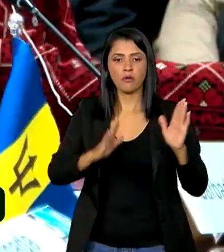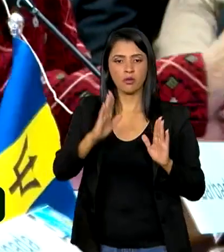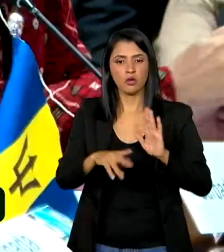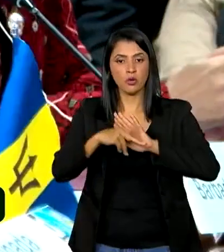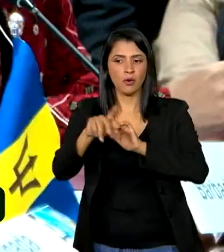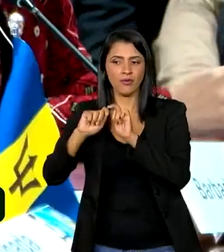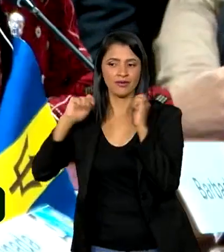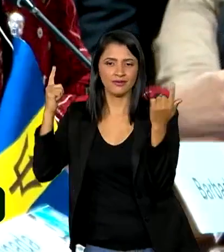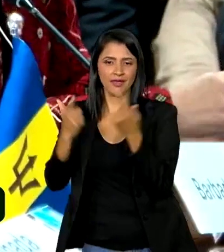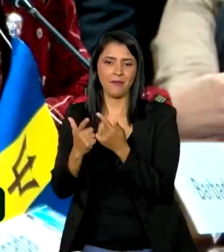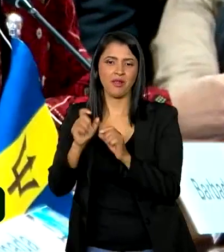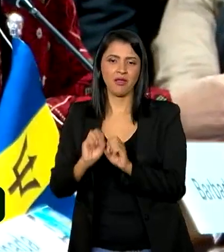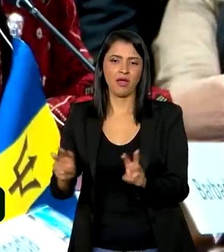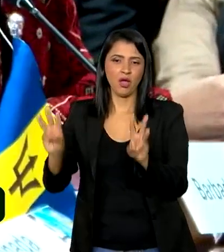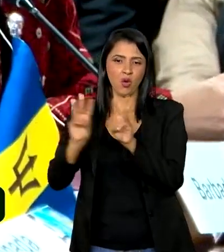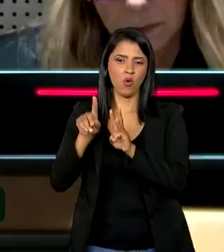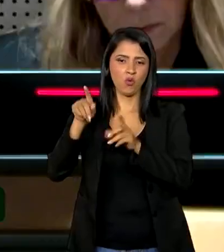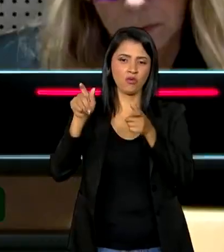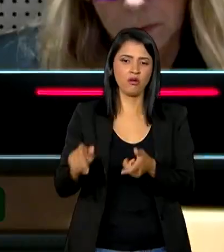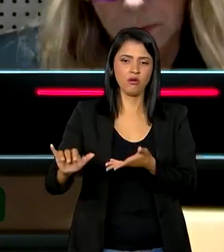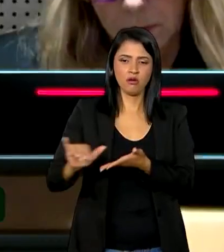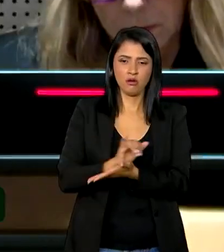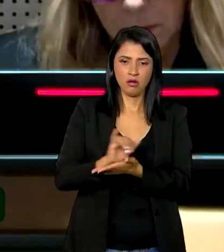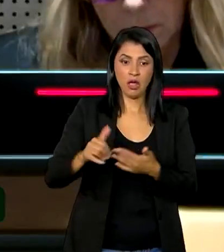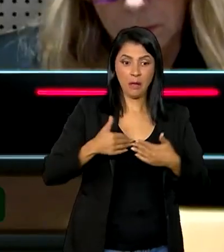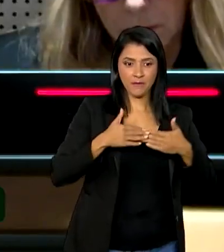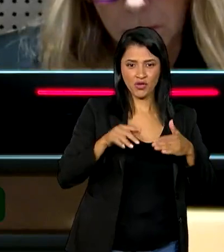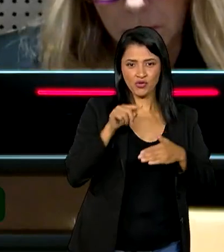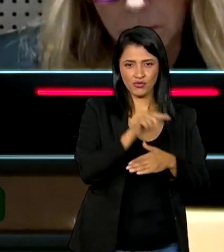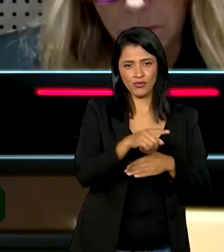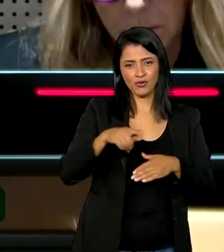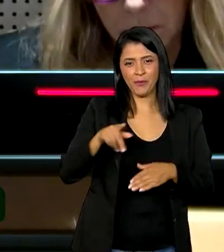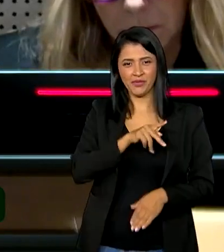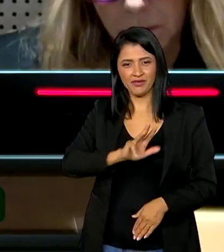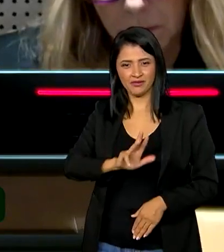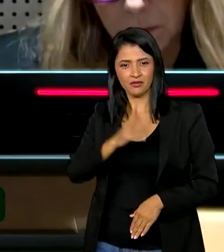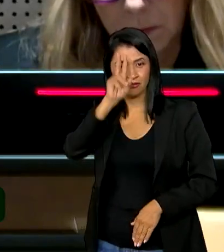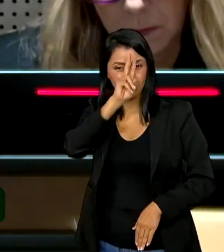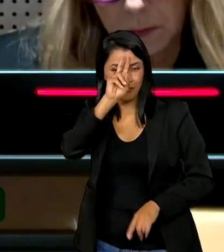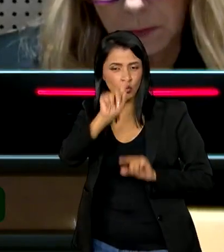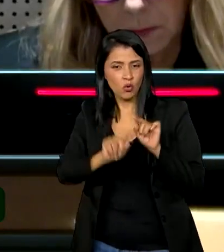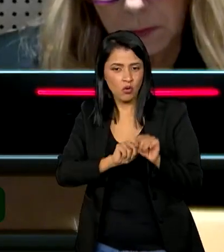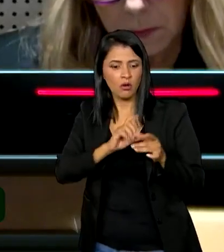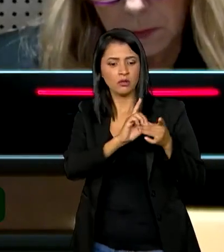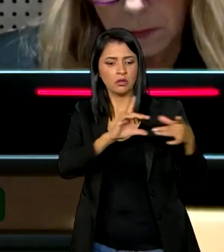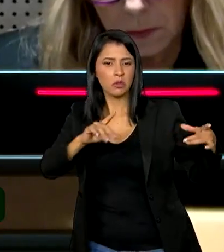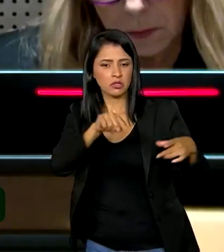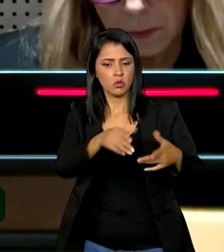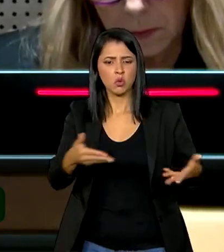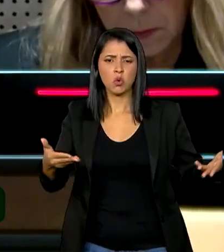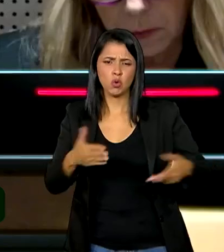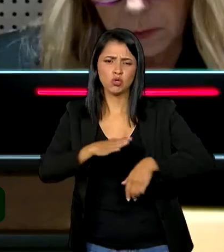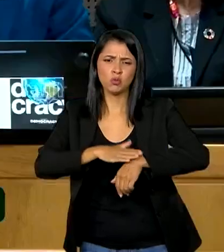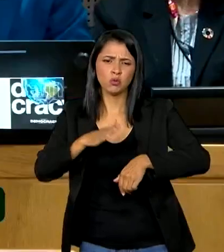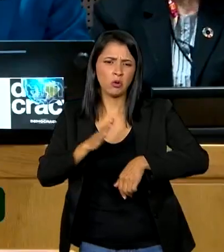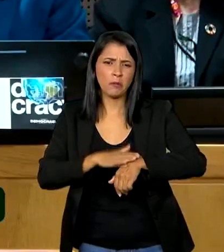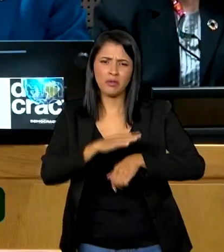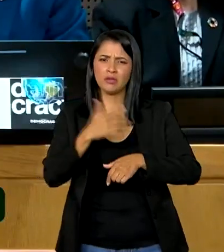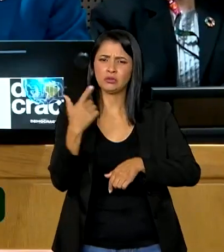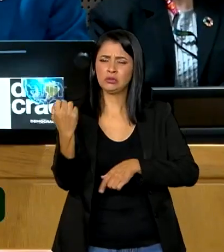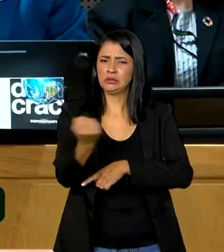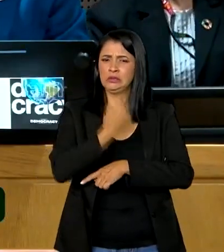planeta. Recai sobre a Assembleia Geral, expressão maior do multilateralismo, a missão de pavimentar